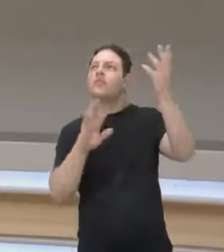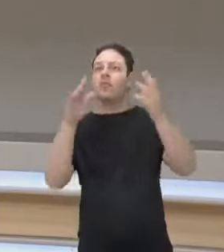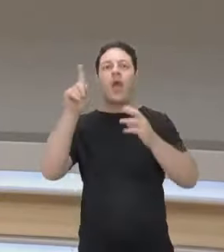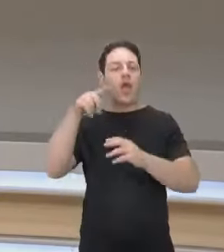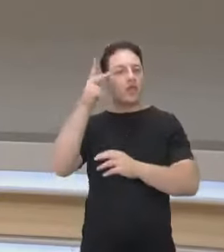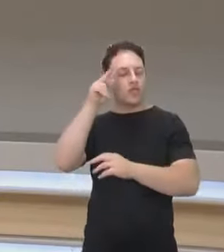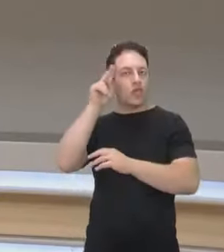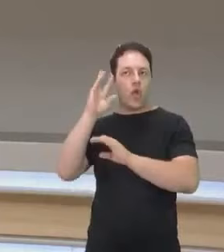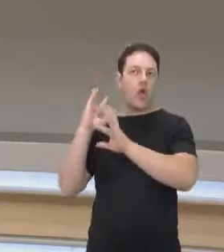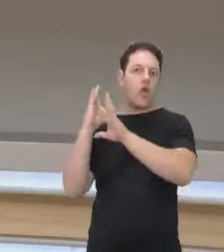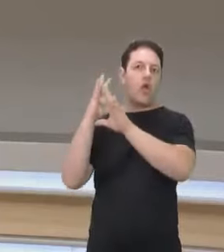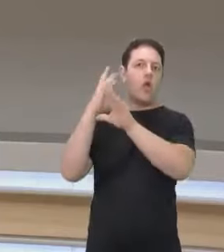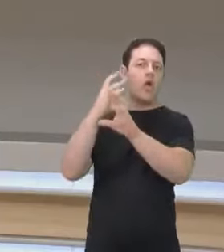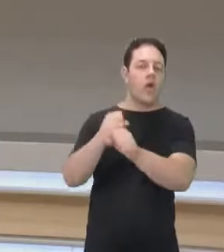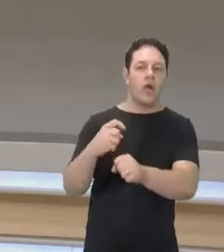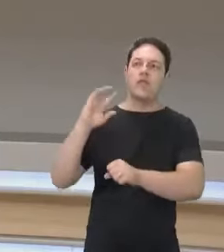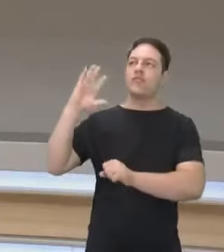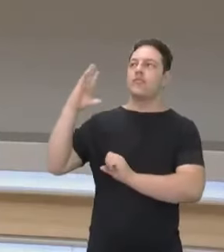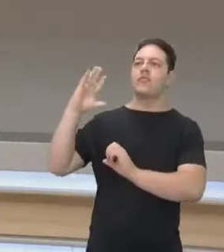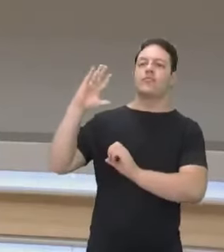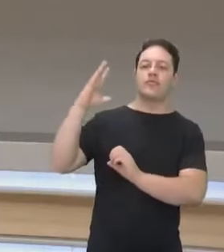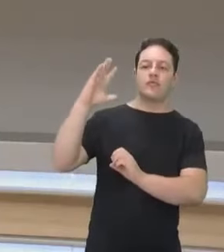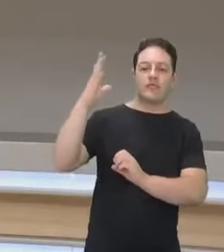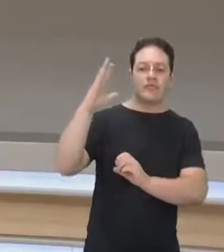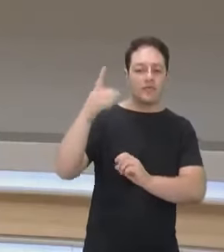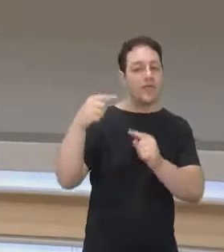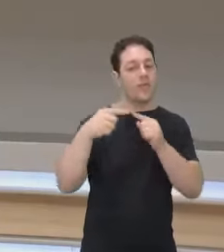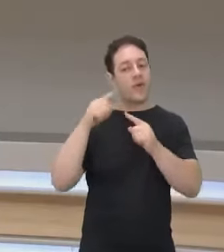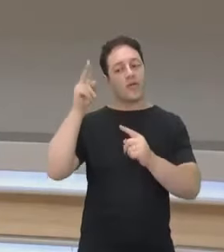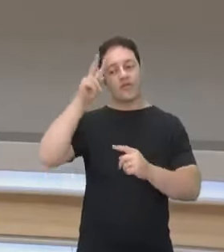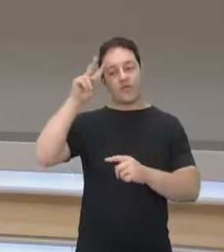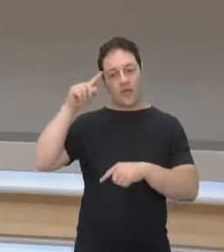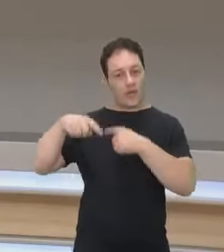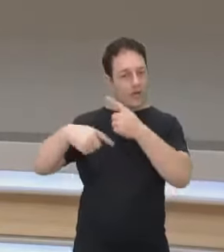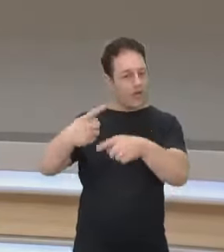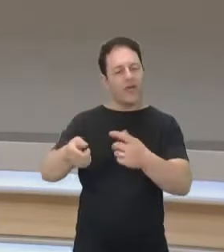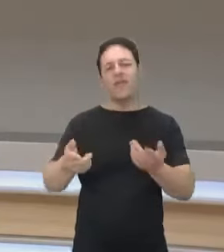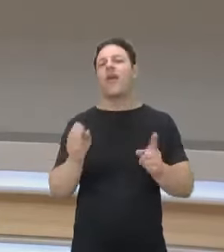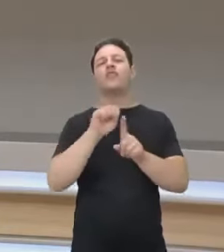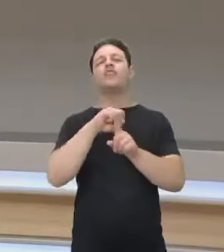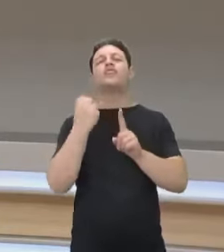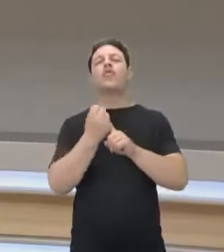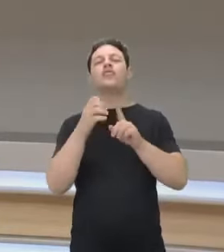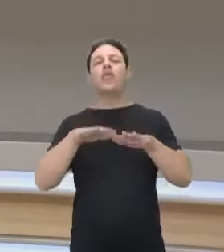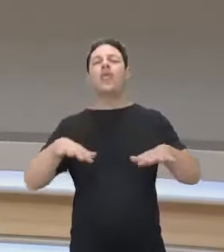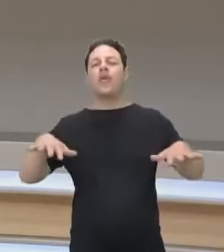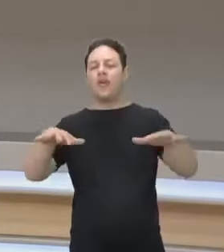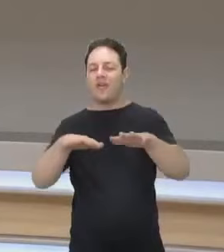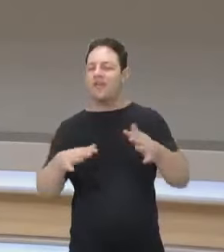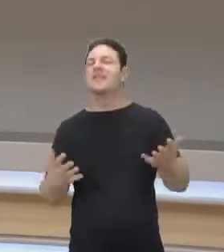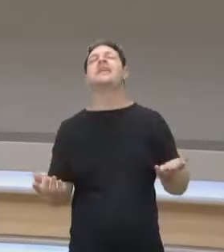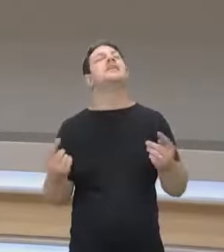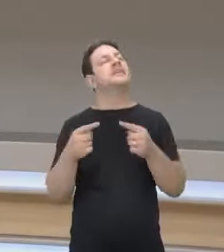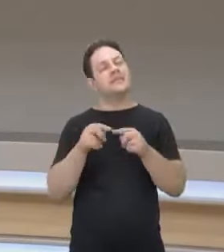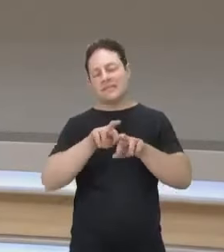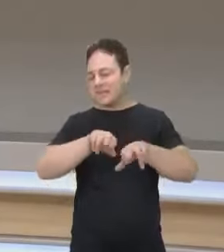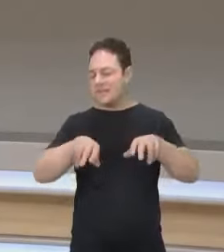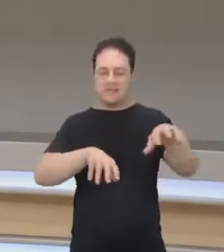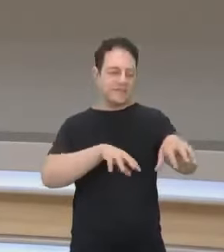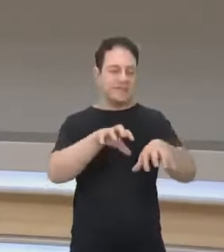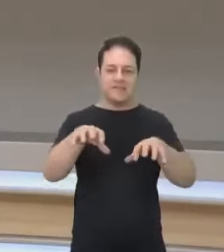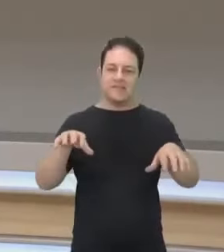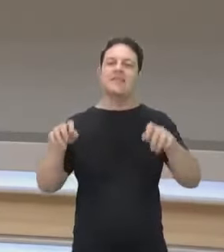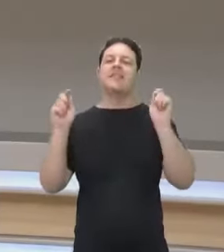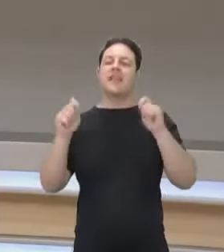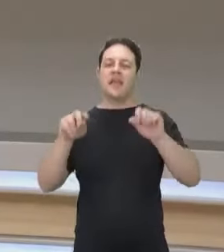históricos são decorrência do nosso ambiente natural, a sociologia, ou seja, qualquer área, né? Qualquer área consegue